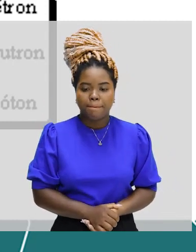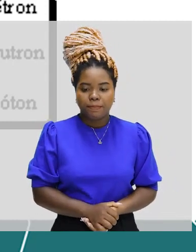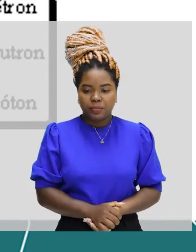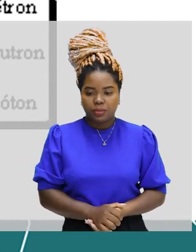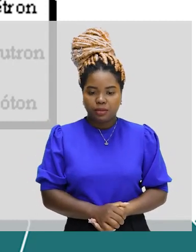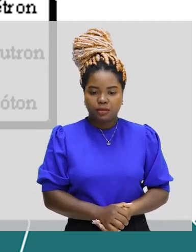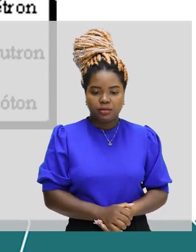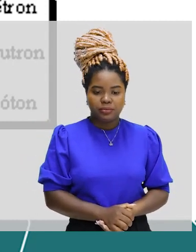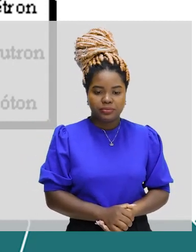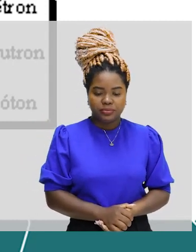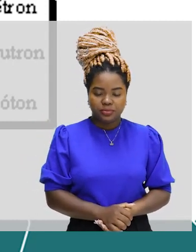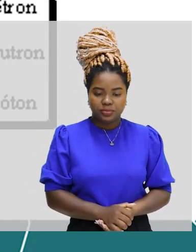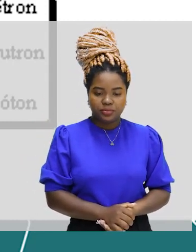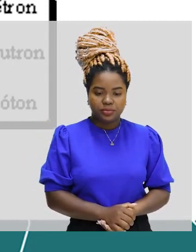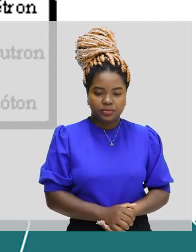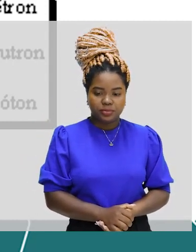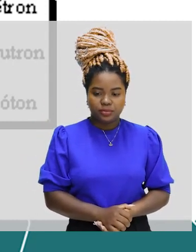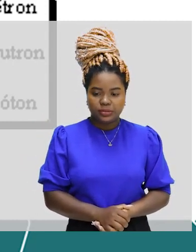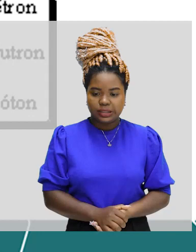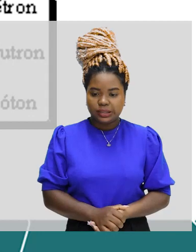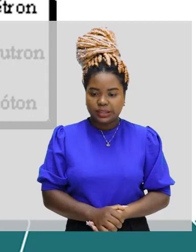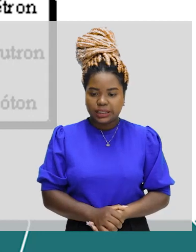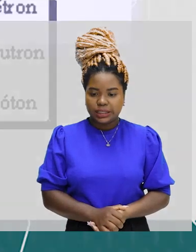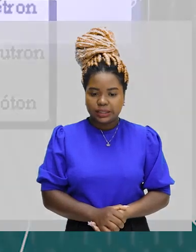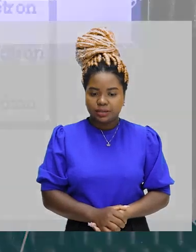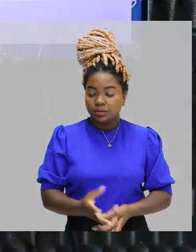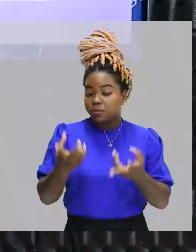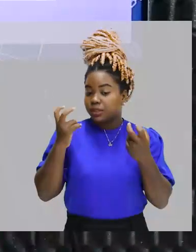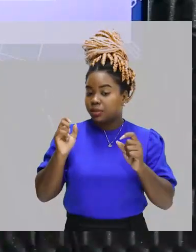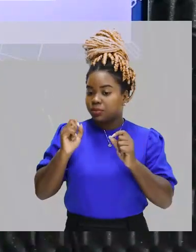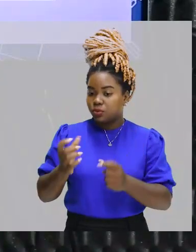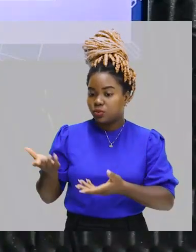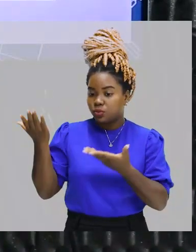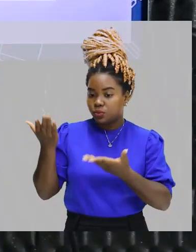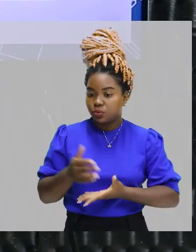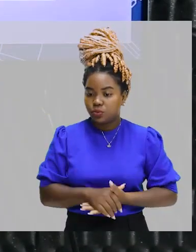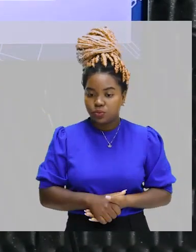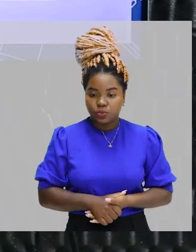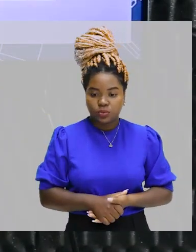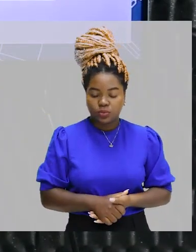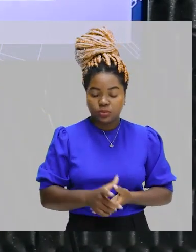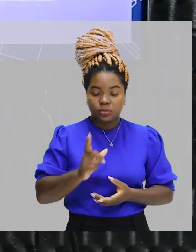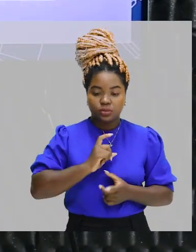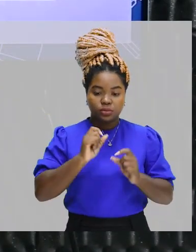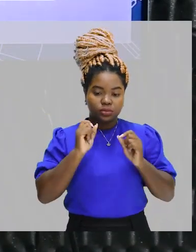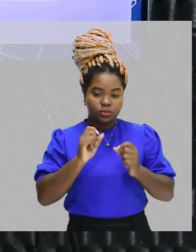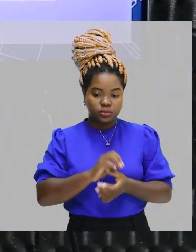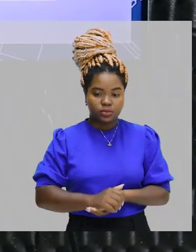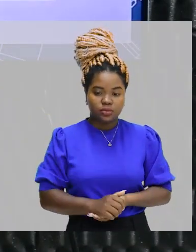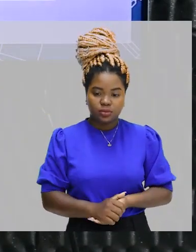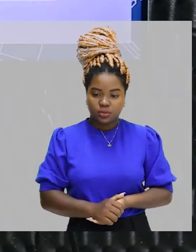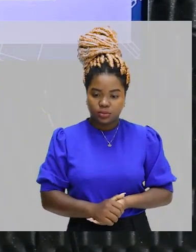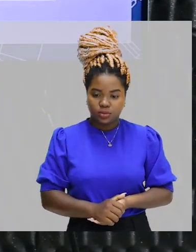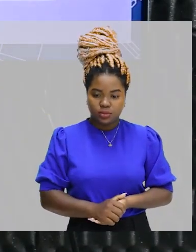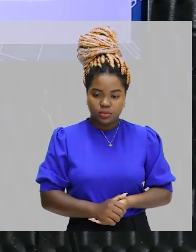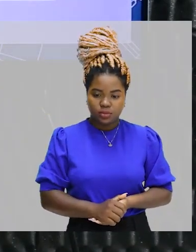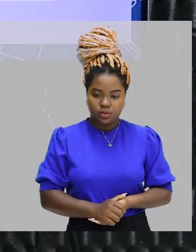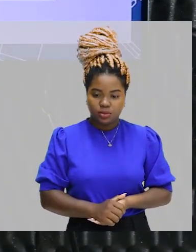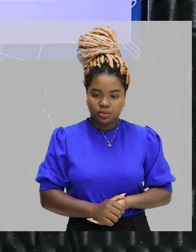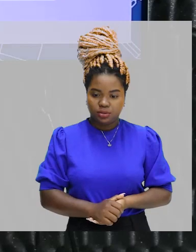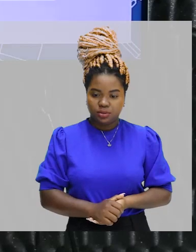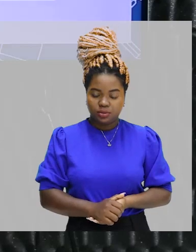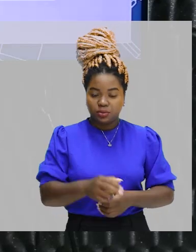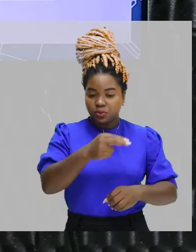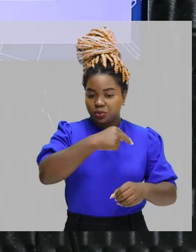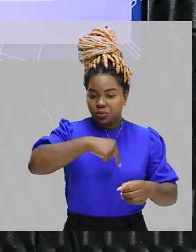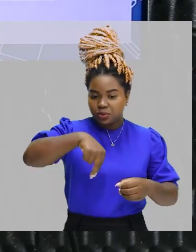Então é o seguinte, aqui a gente já começa a perceber nós temos o nosso